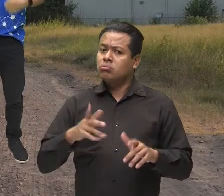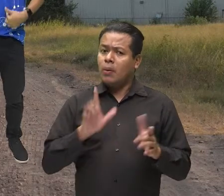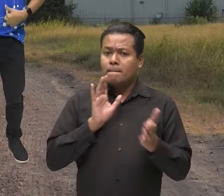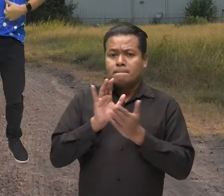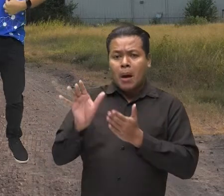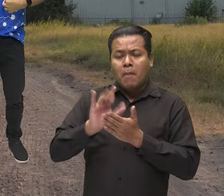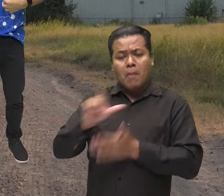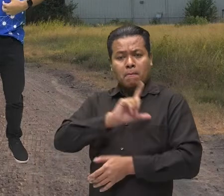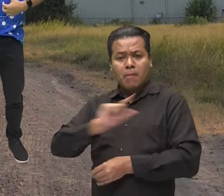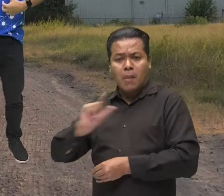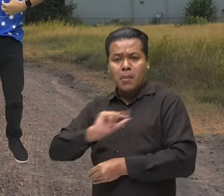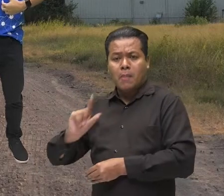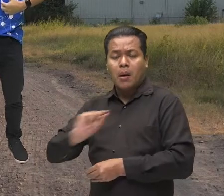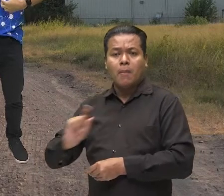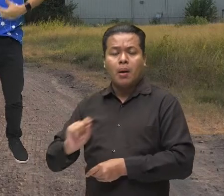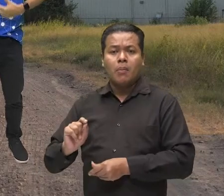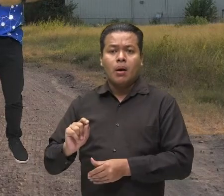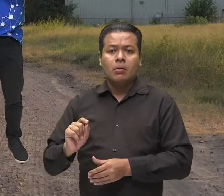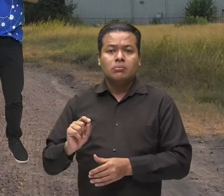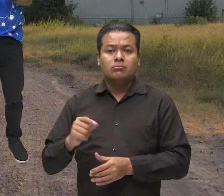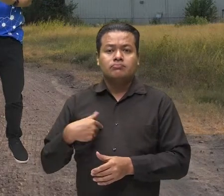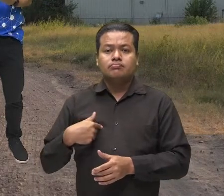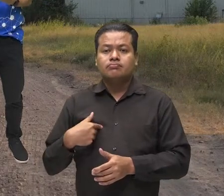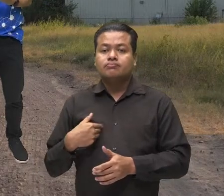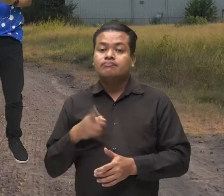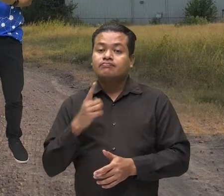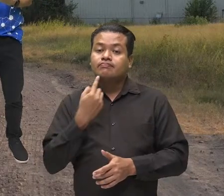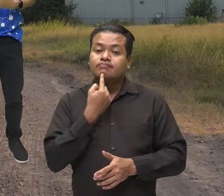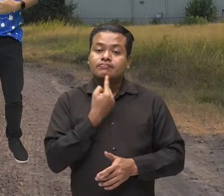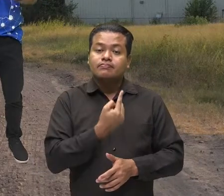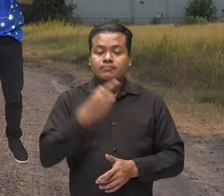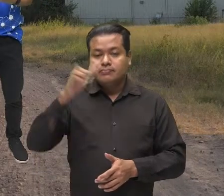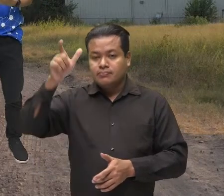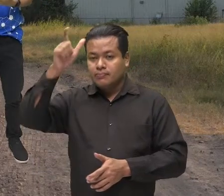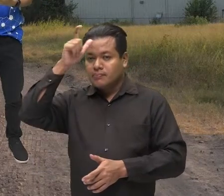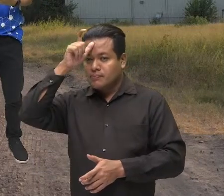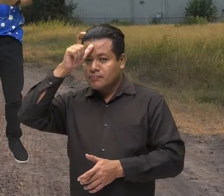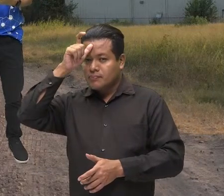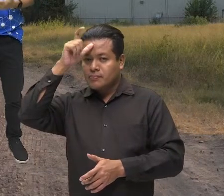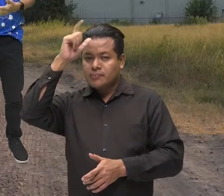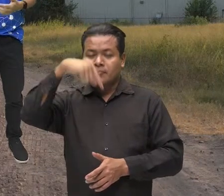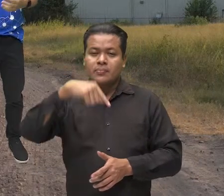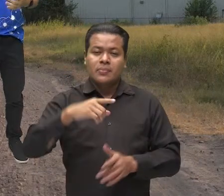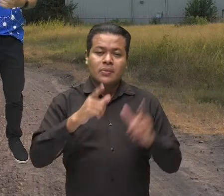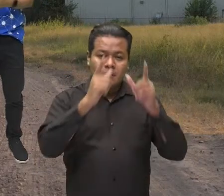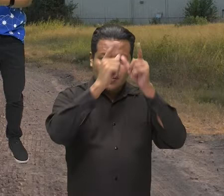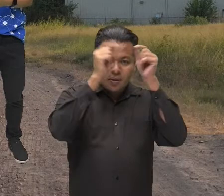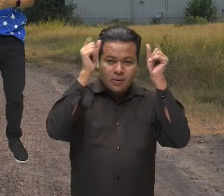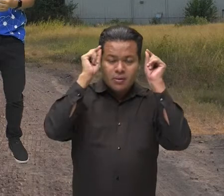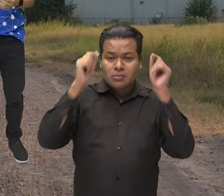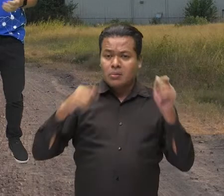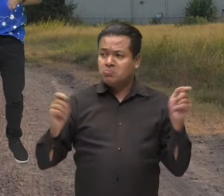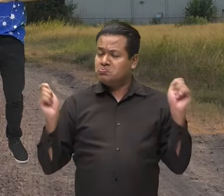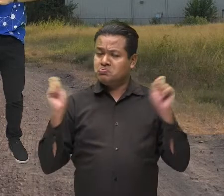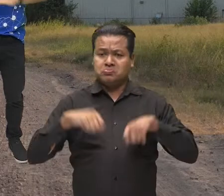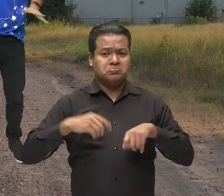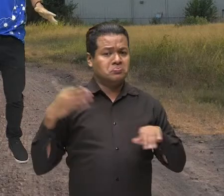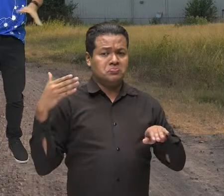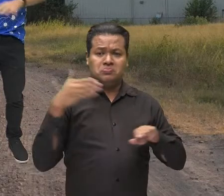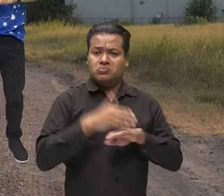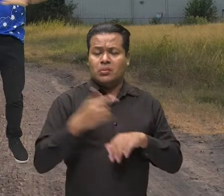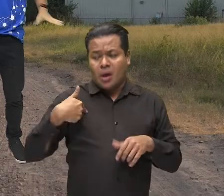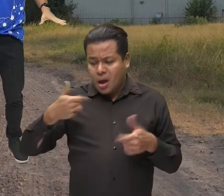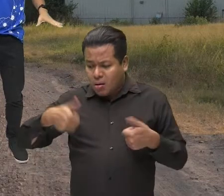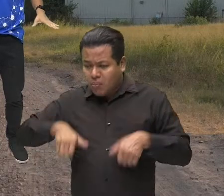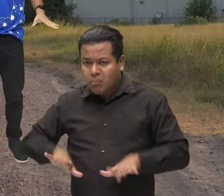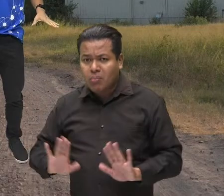acabam usando como essa proximidade da Turquia com a Grécia e com a Europa, consequentemente, como passagem. Não tá bom